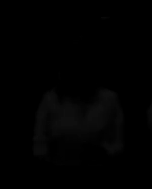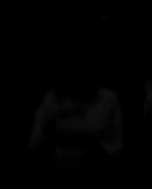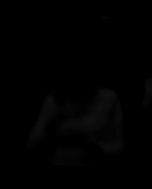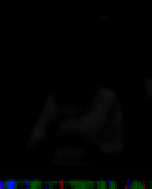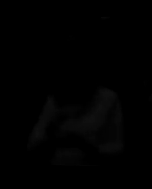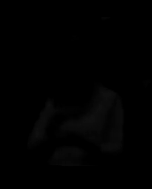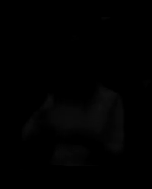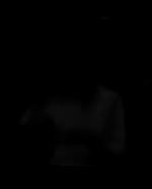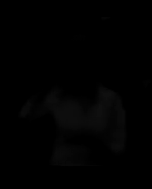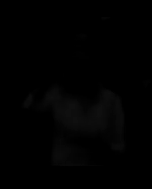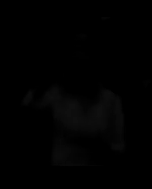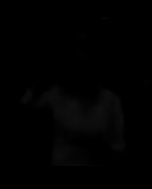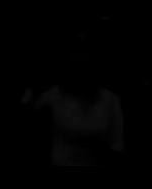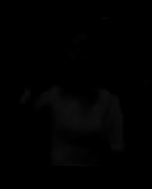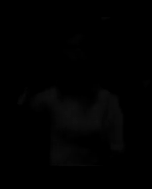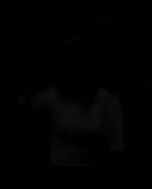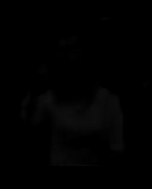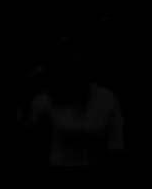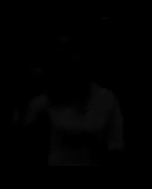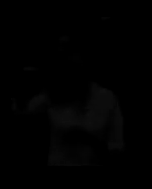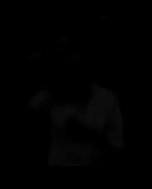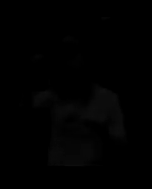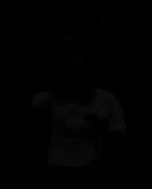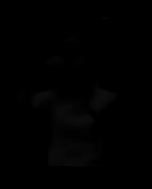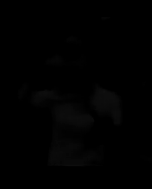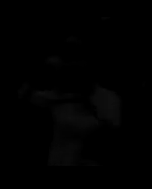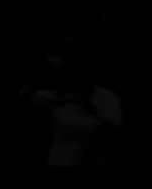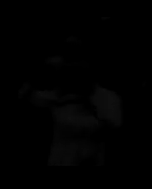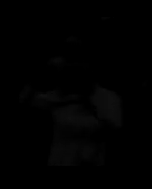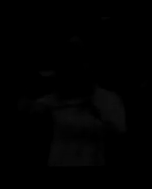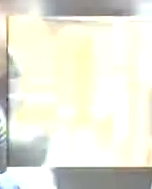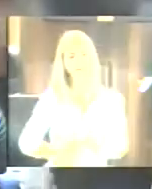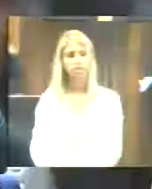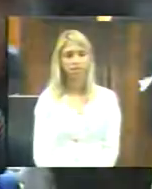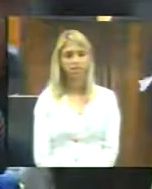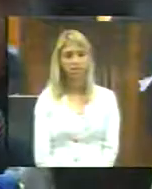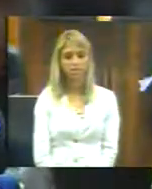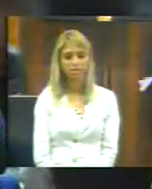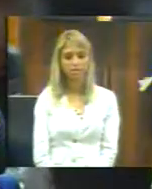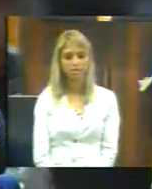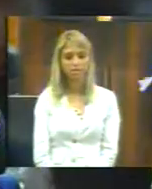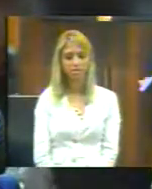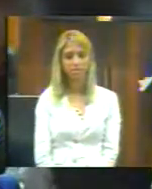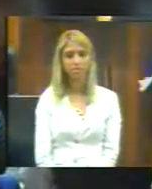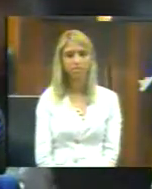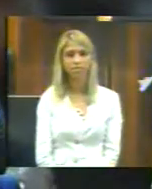Eu, Raíssa Maria, gostaria de me candidatar a segundo secretário. Tudo bem.